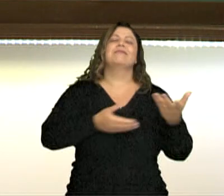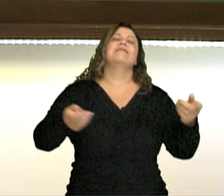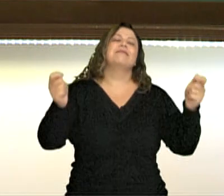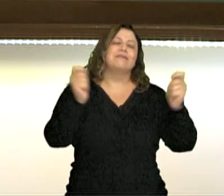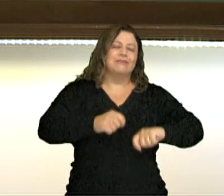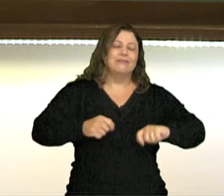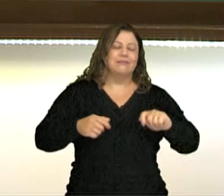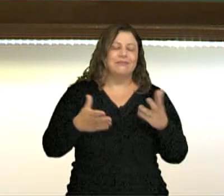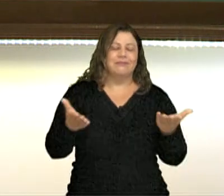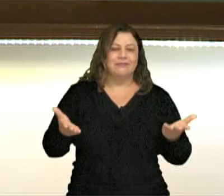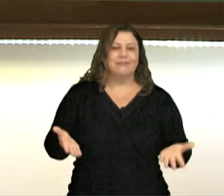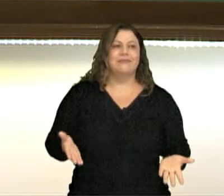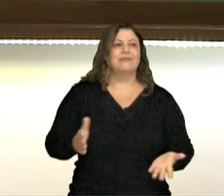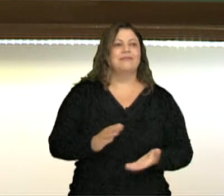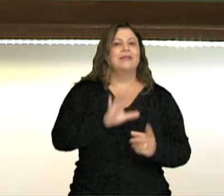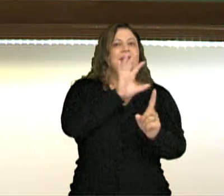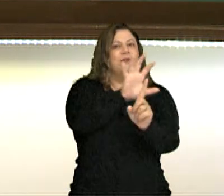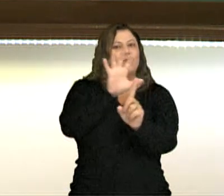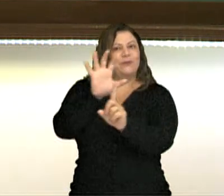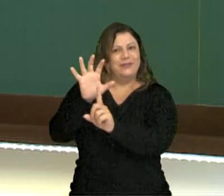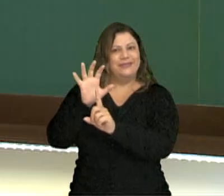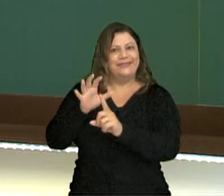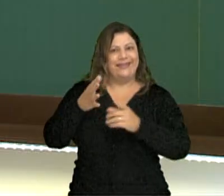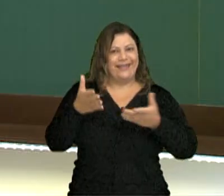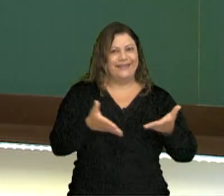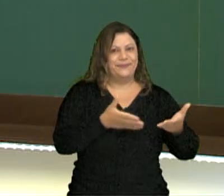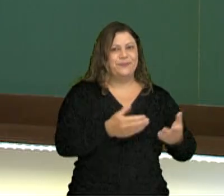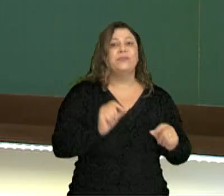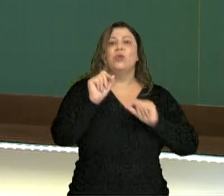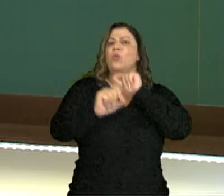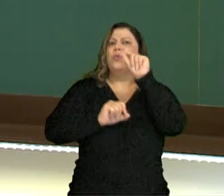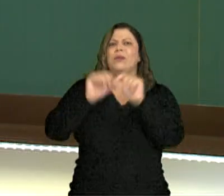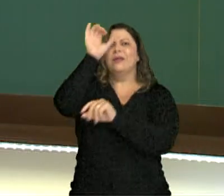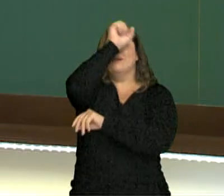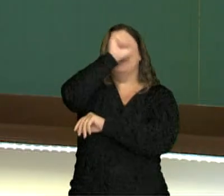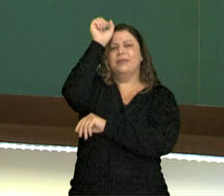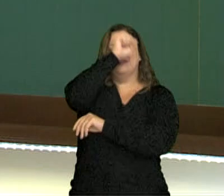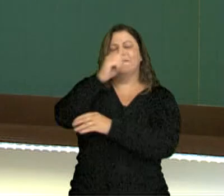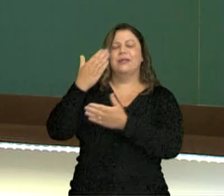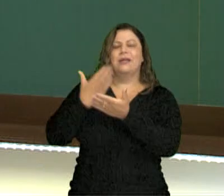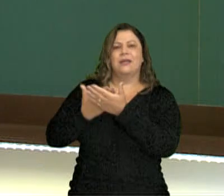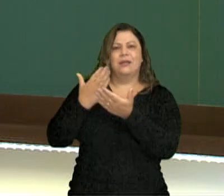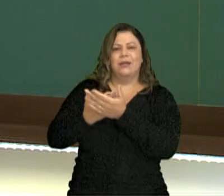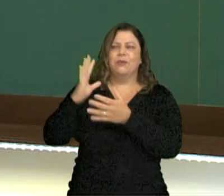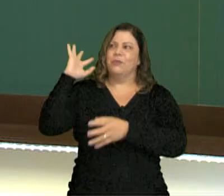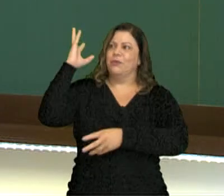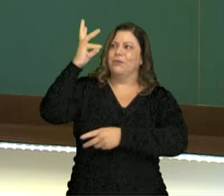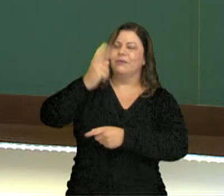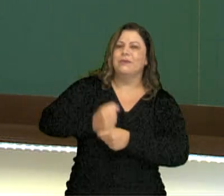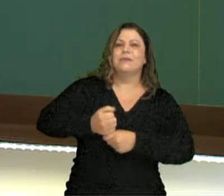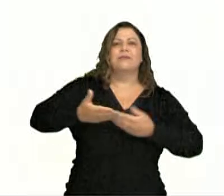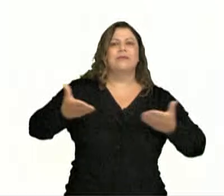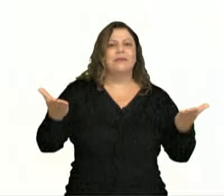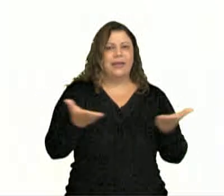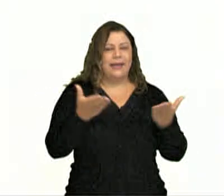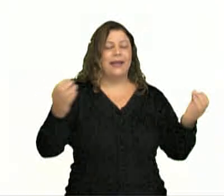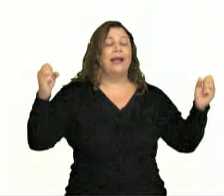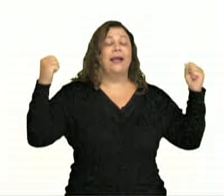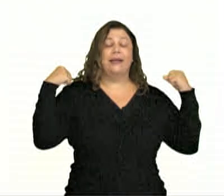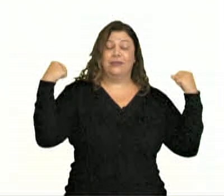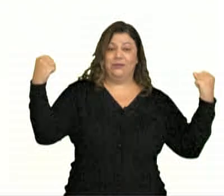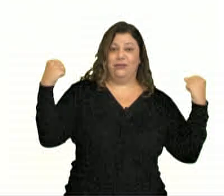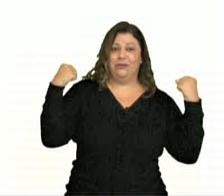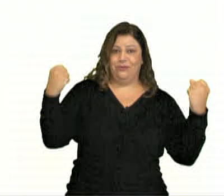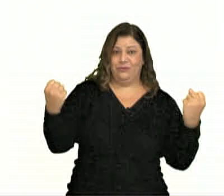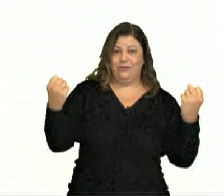sendo impactada. O que nós vimos hoje então, gente? Vamos revisar um pouquinho. A ginástica de